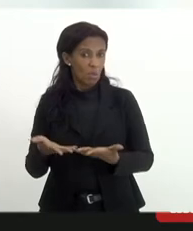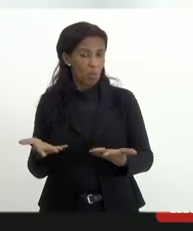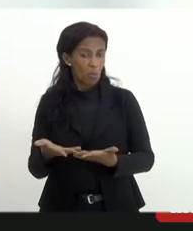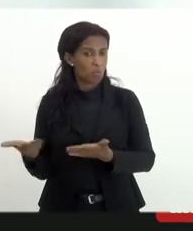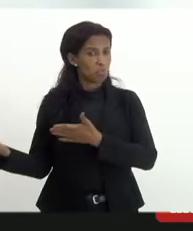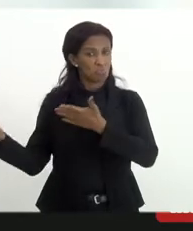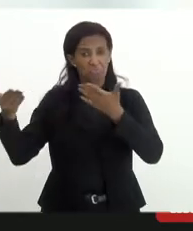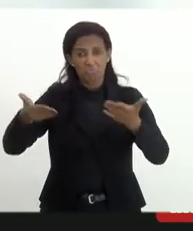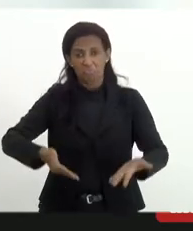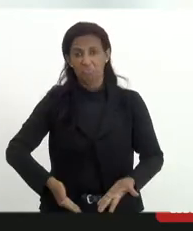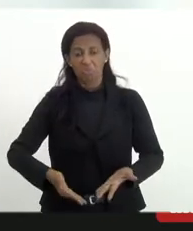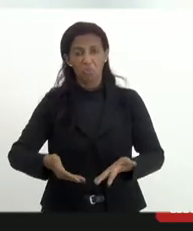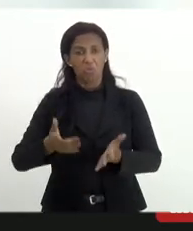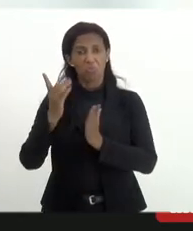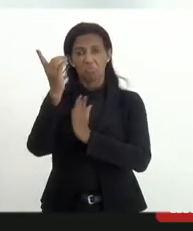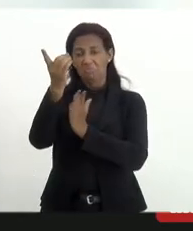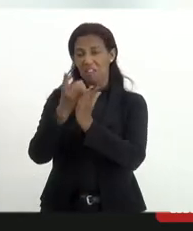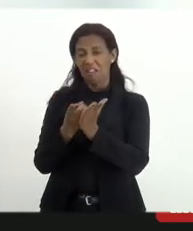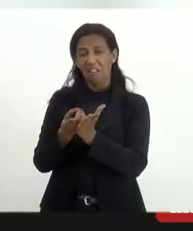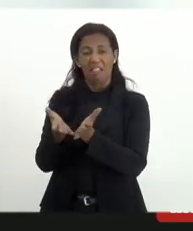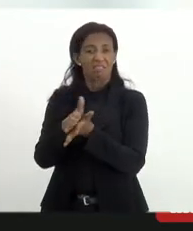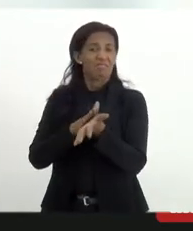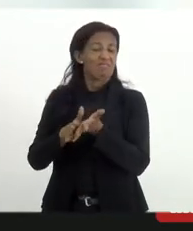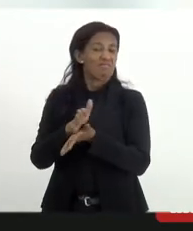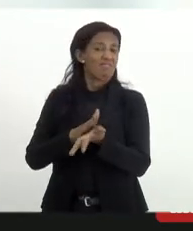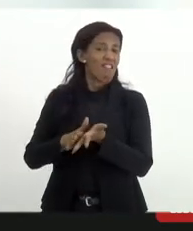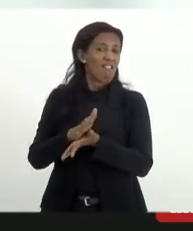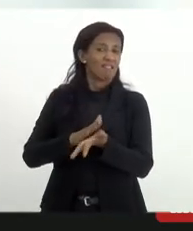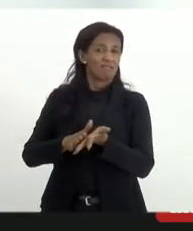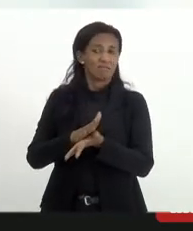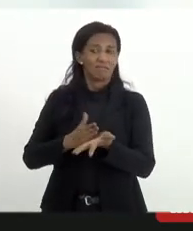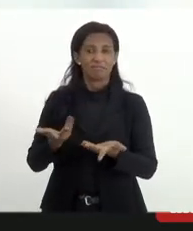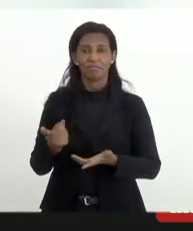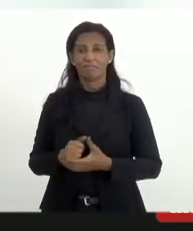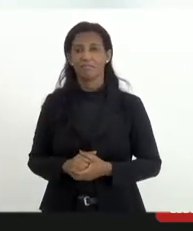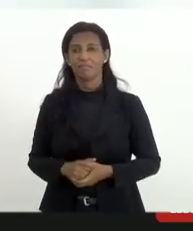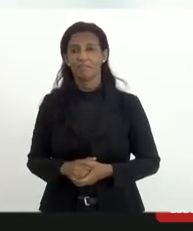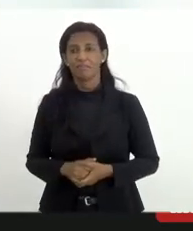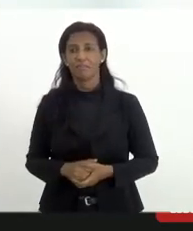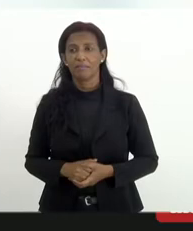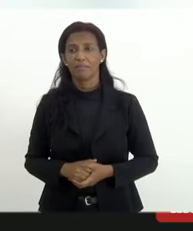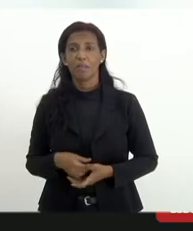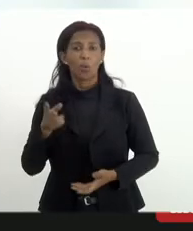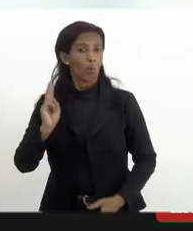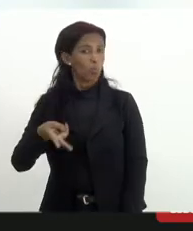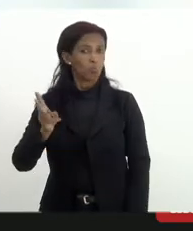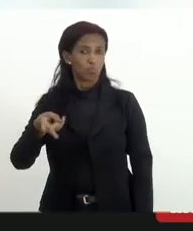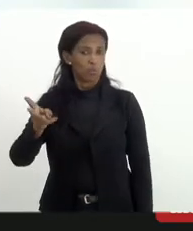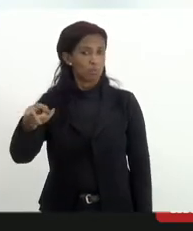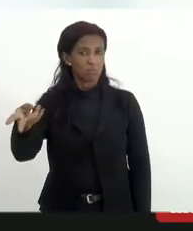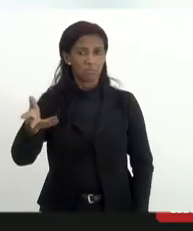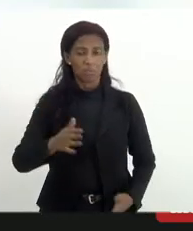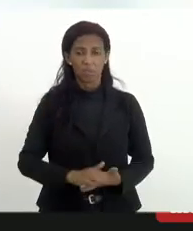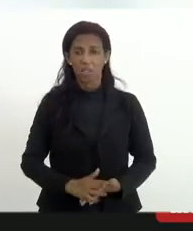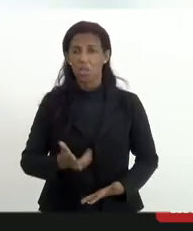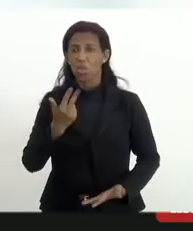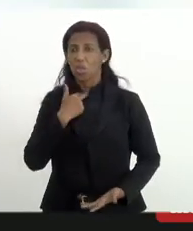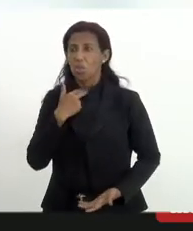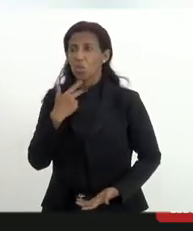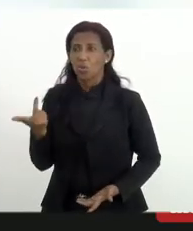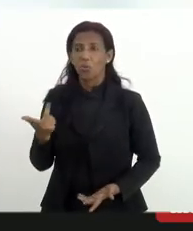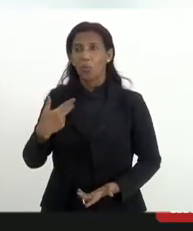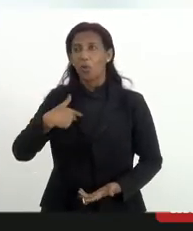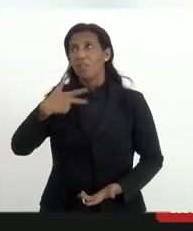vinha declarando o gás que é tirado de lá, continuadamente. E não pode alegar